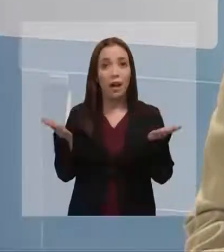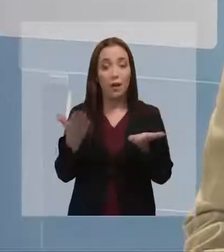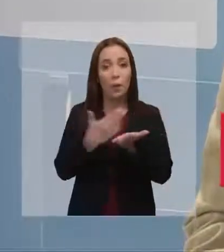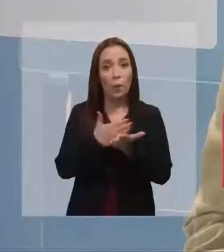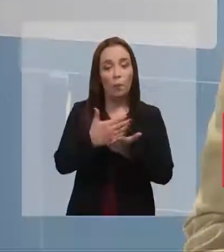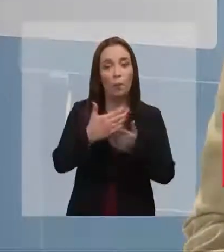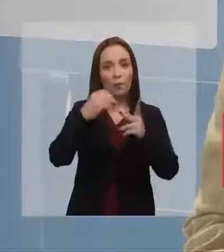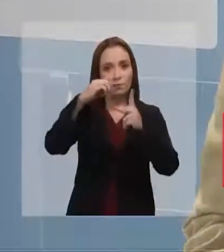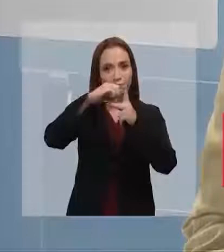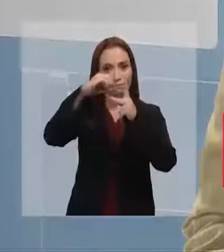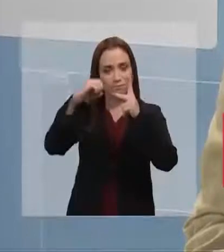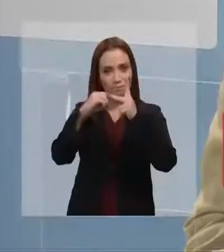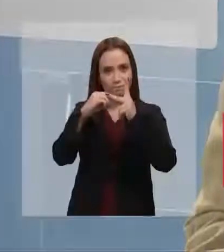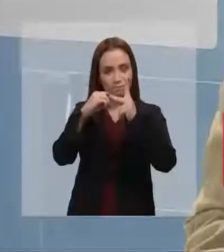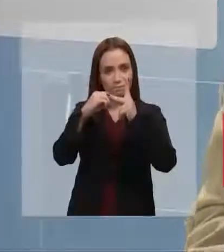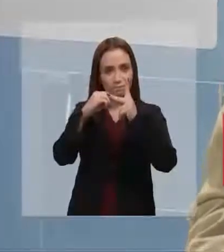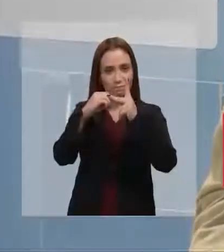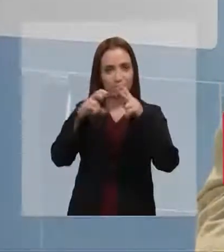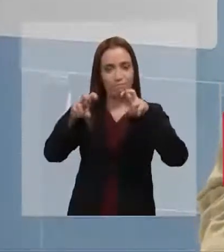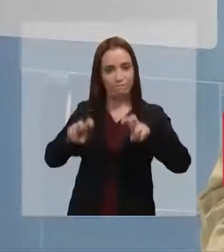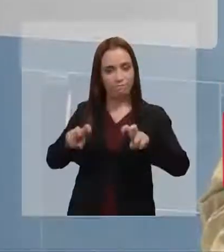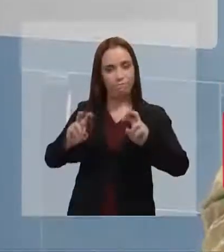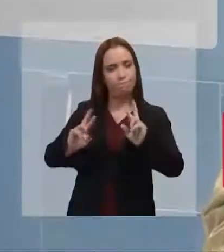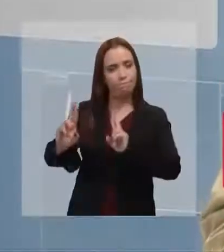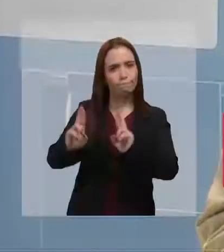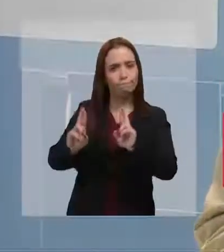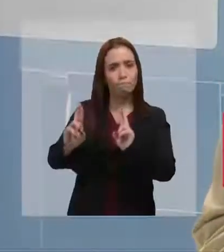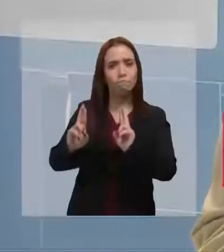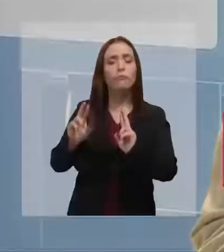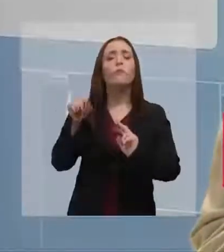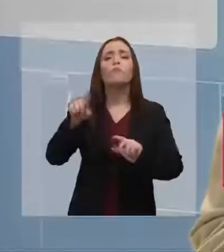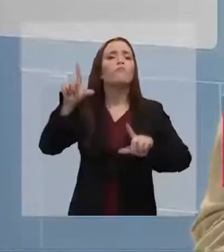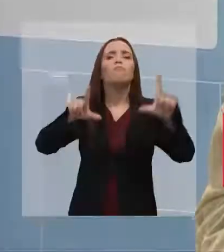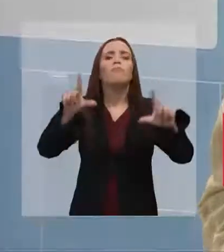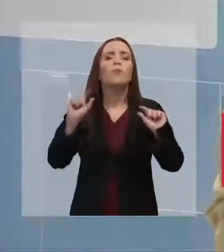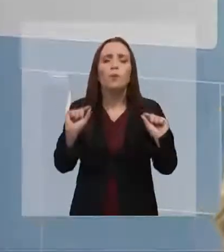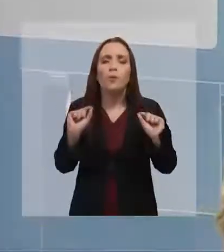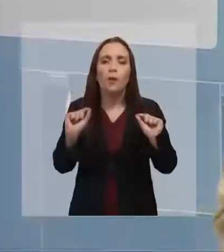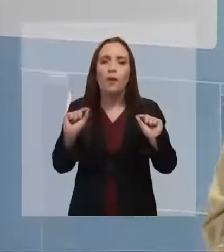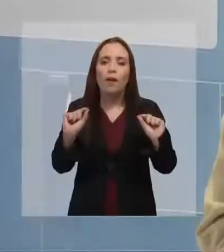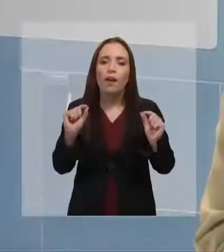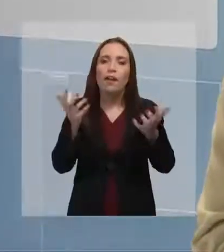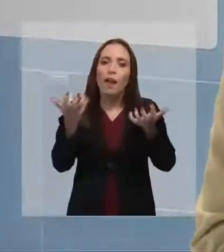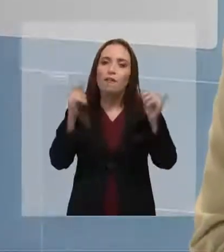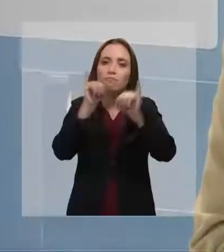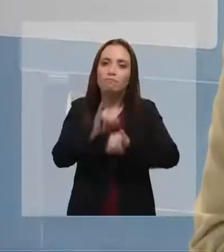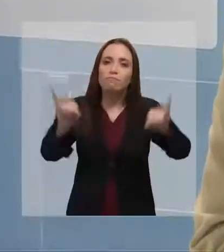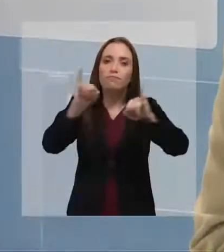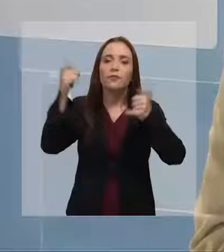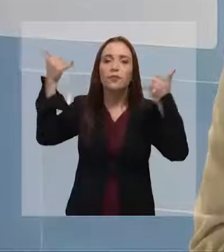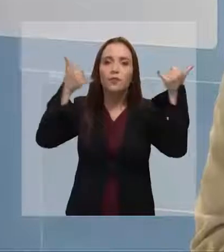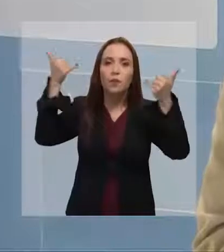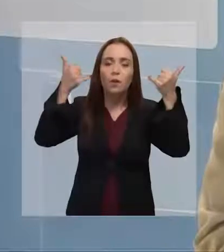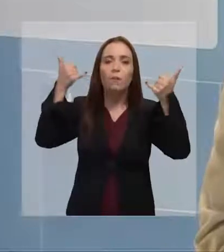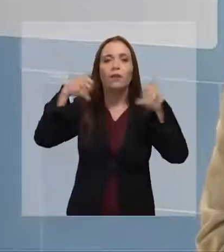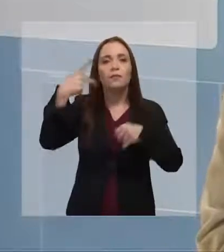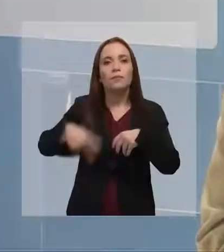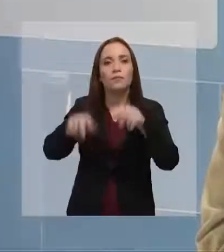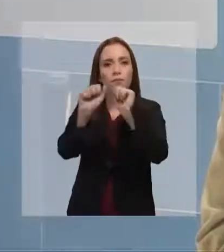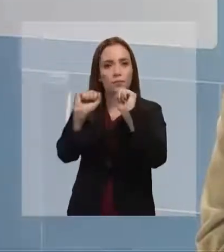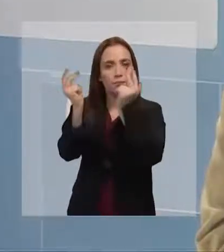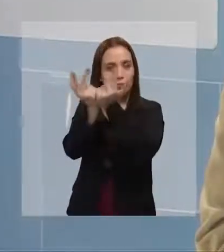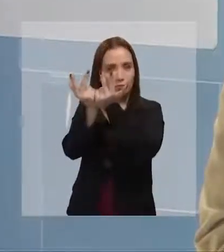Olá, começa agora o Pela Ordem, que é uma proposta concreta de transparência do poder